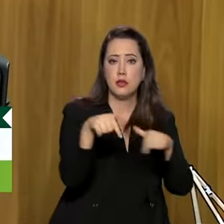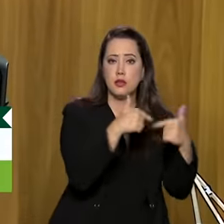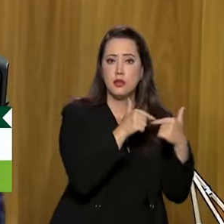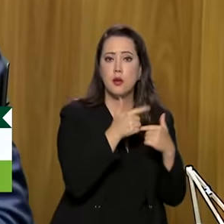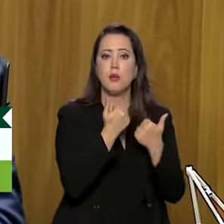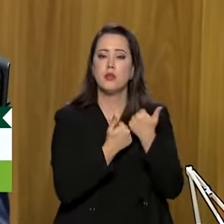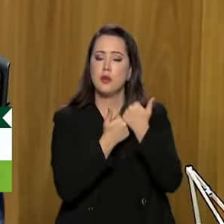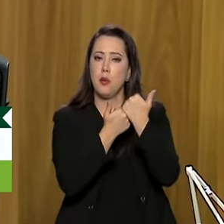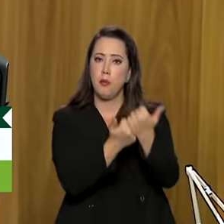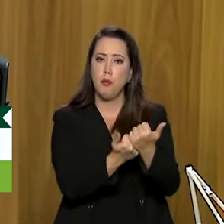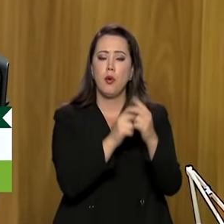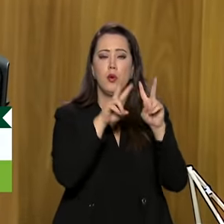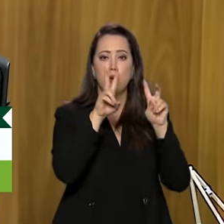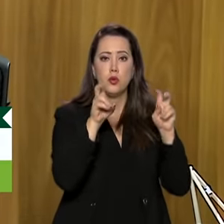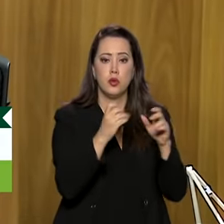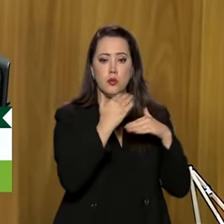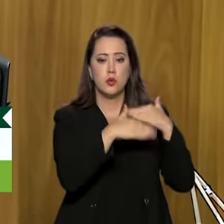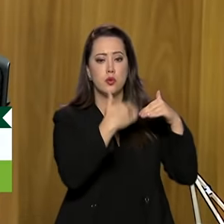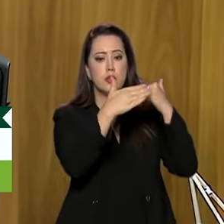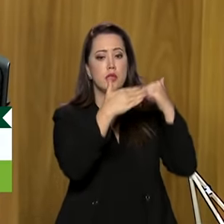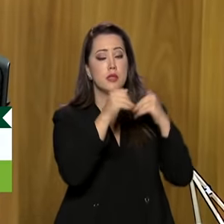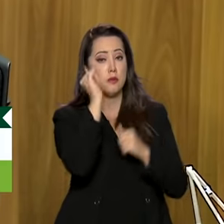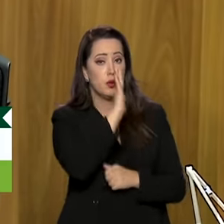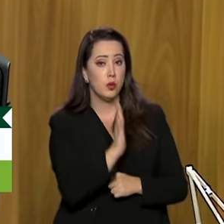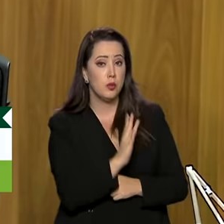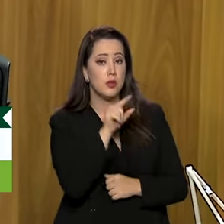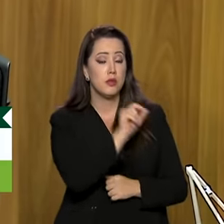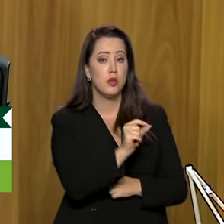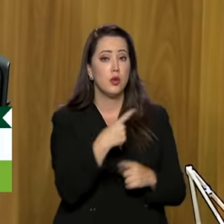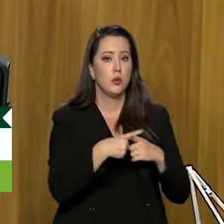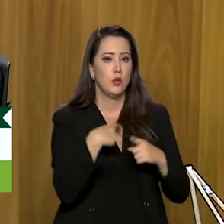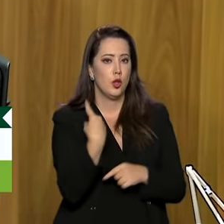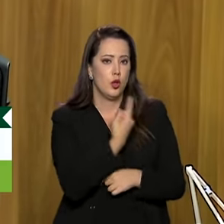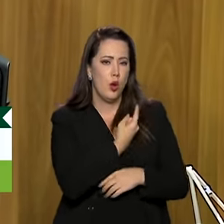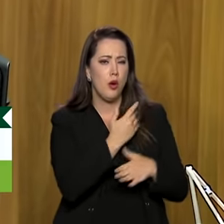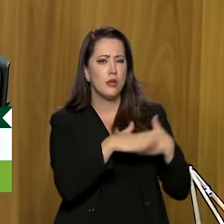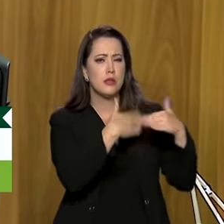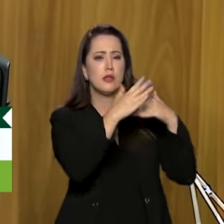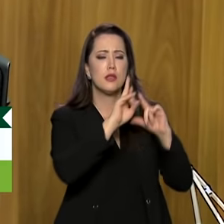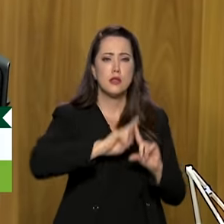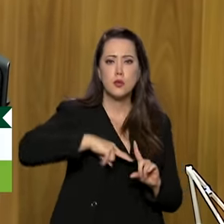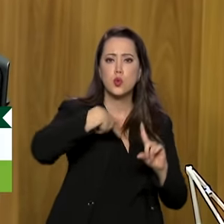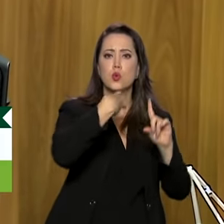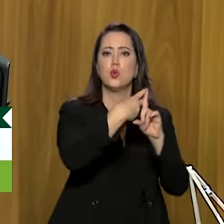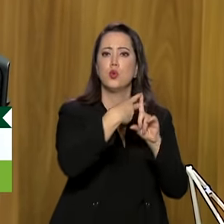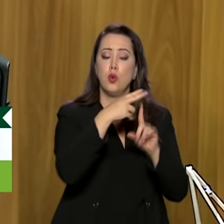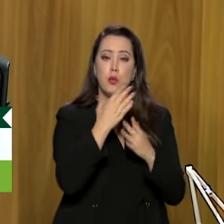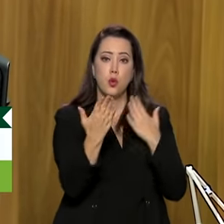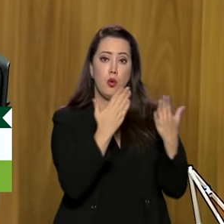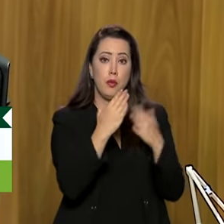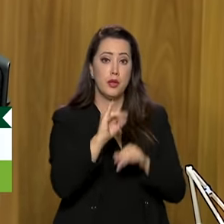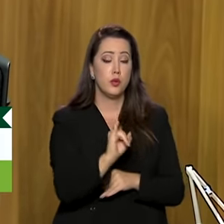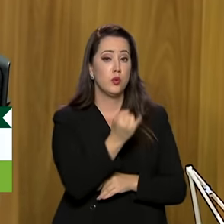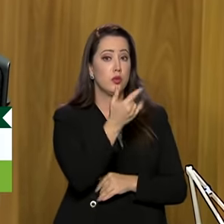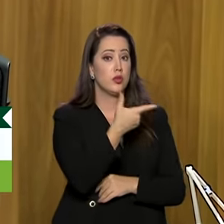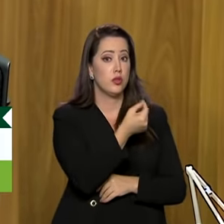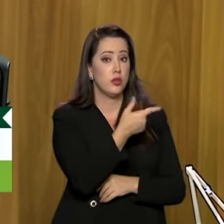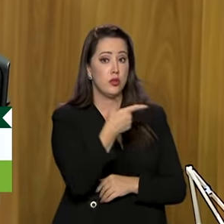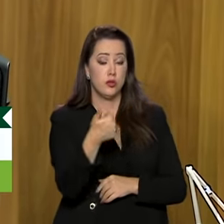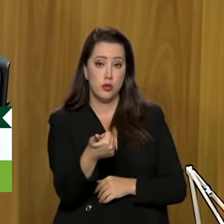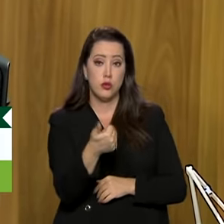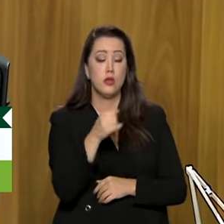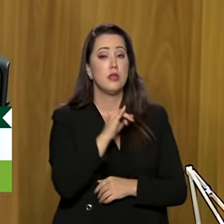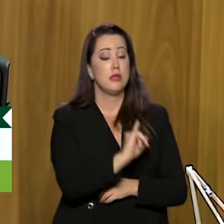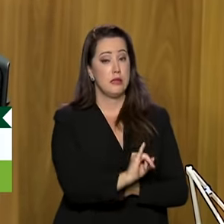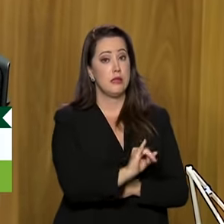reforça o fato do crescimento do Brasil porque nós crescemos o dobro do que Janeiro de 2021